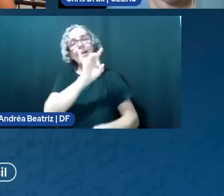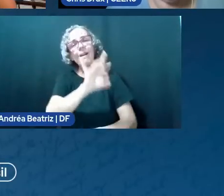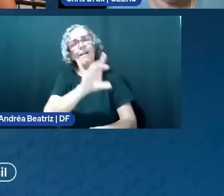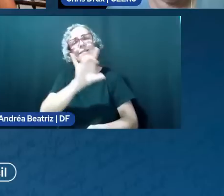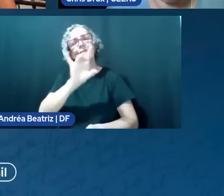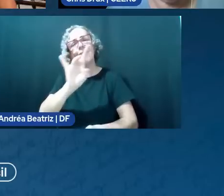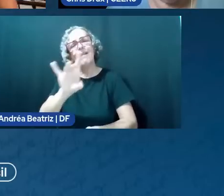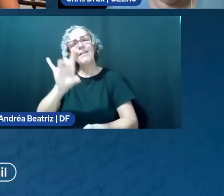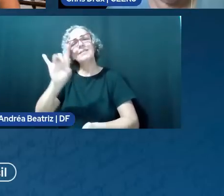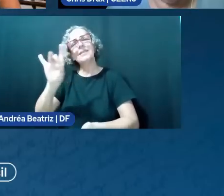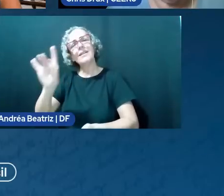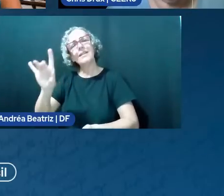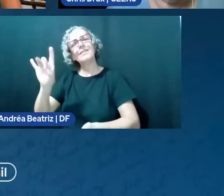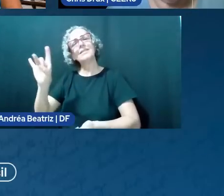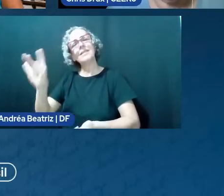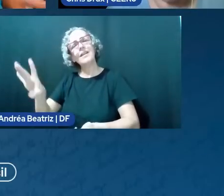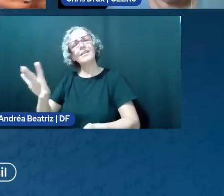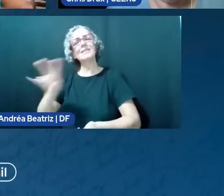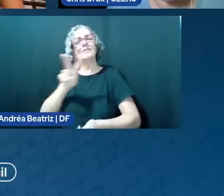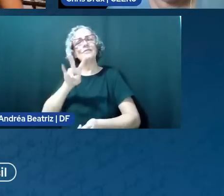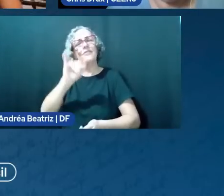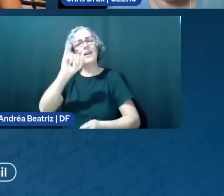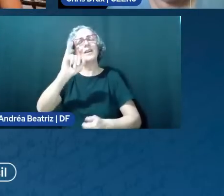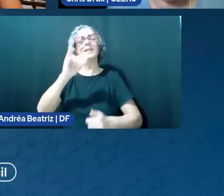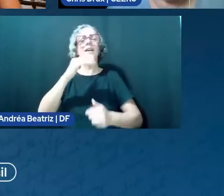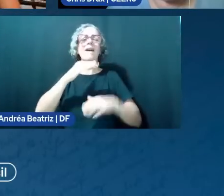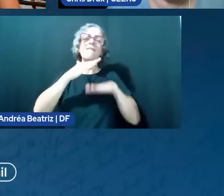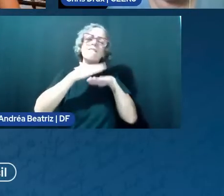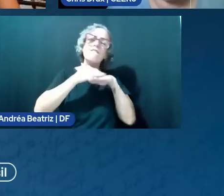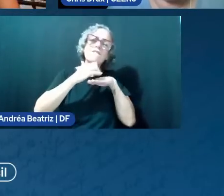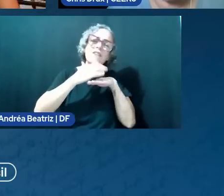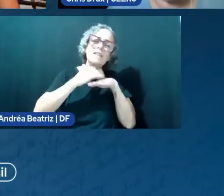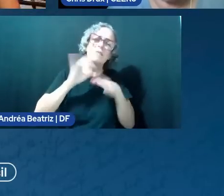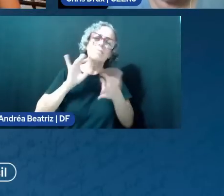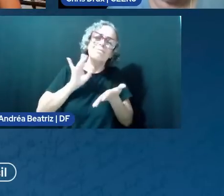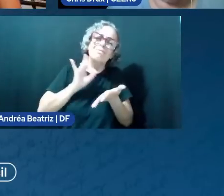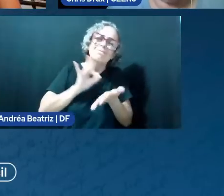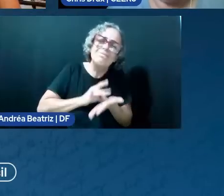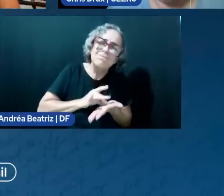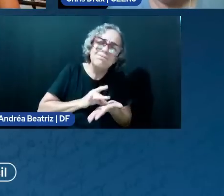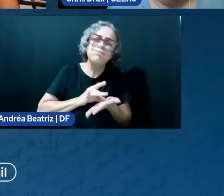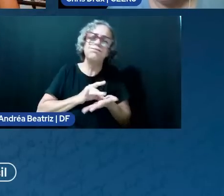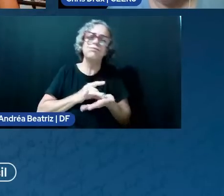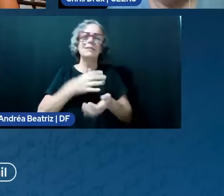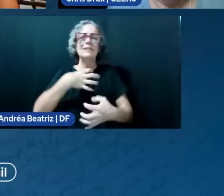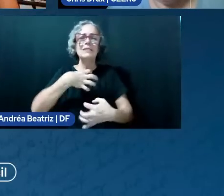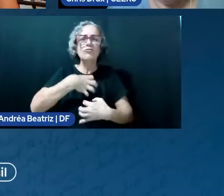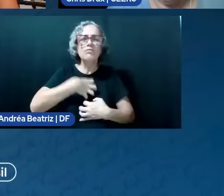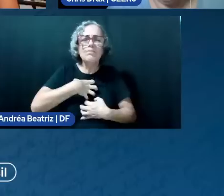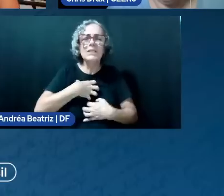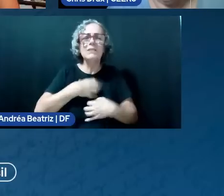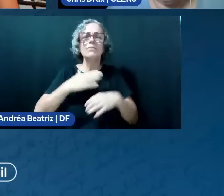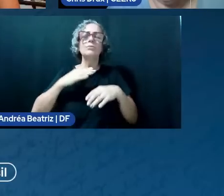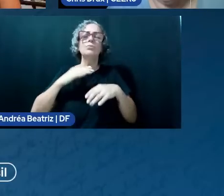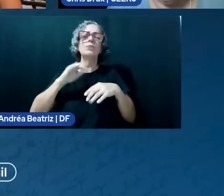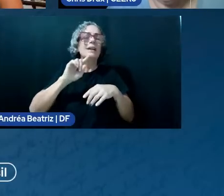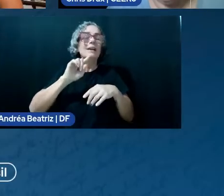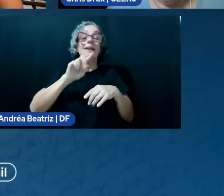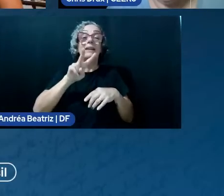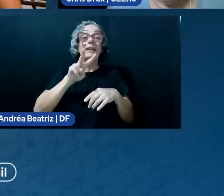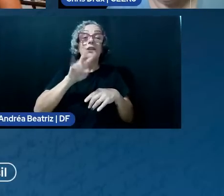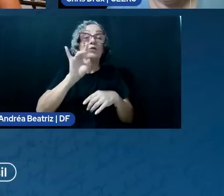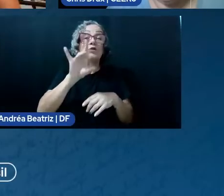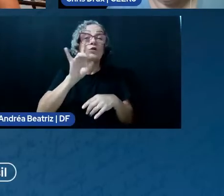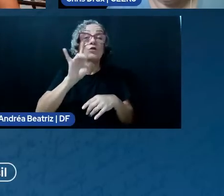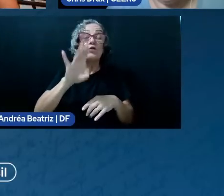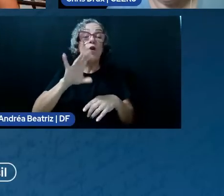afeições sinceras, aquelas afeições que estão além dos interesses da matéria, que estão além